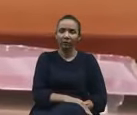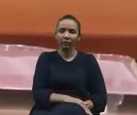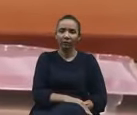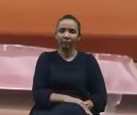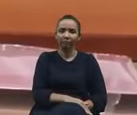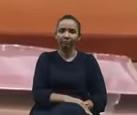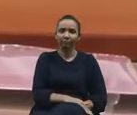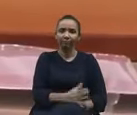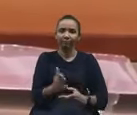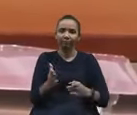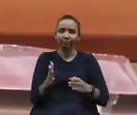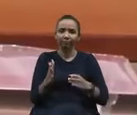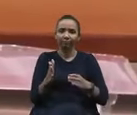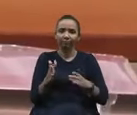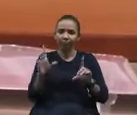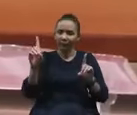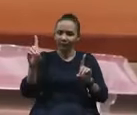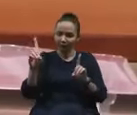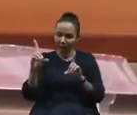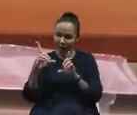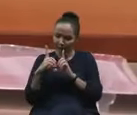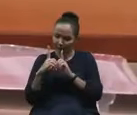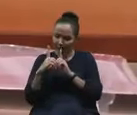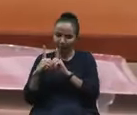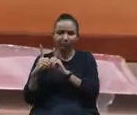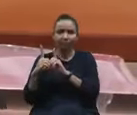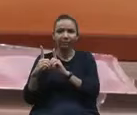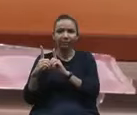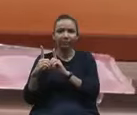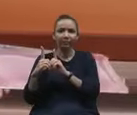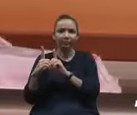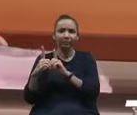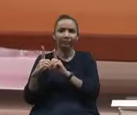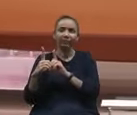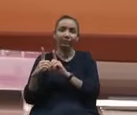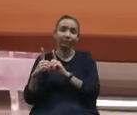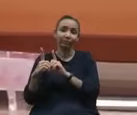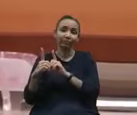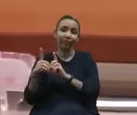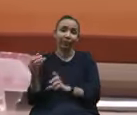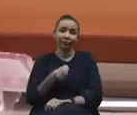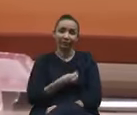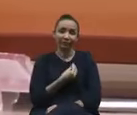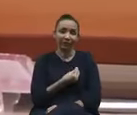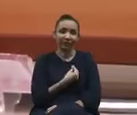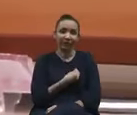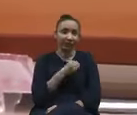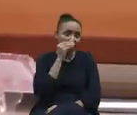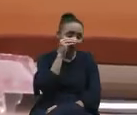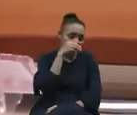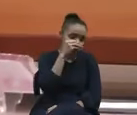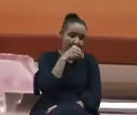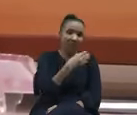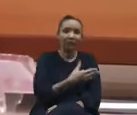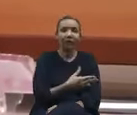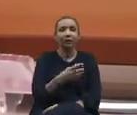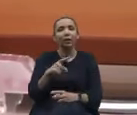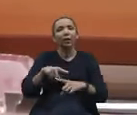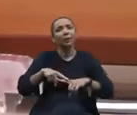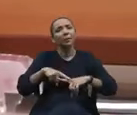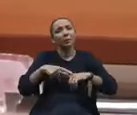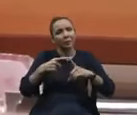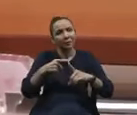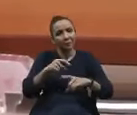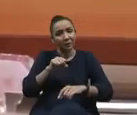Sobrenatural aleluia aleluia quando você lê Daniel 2 27 28